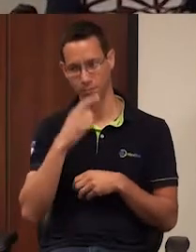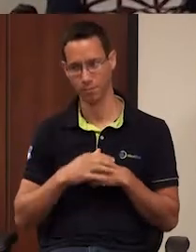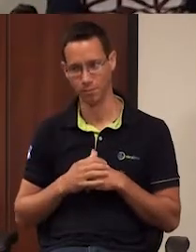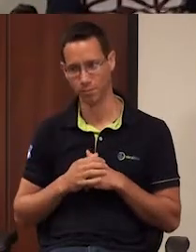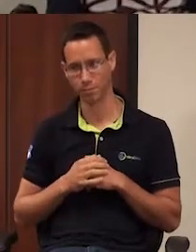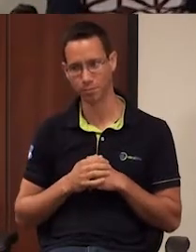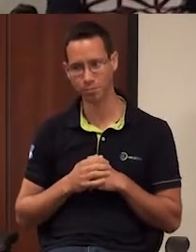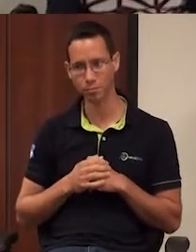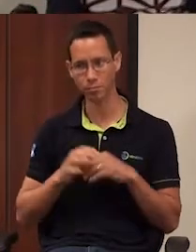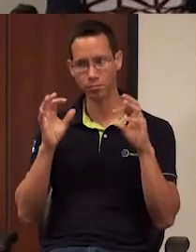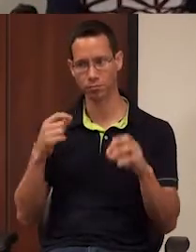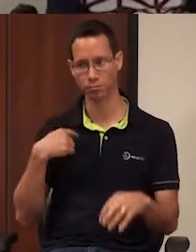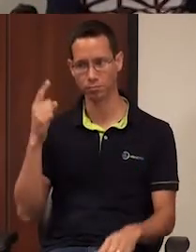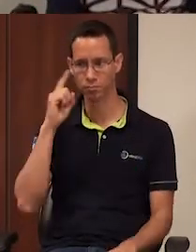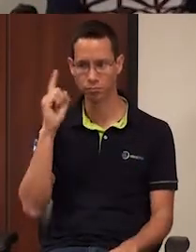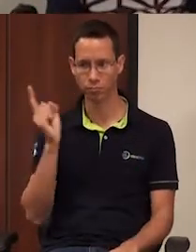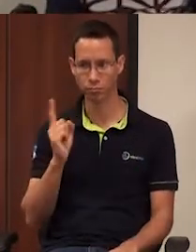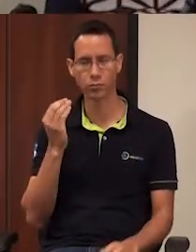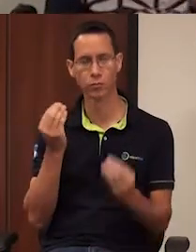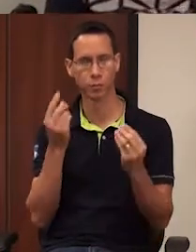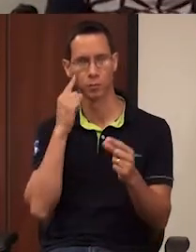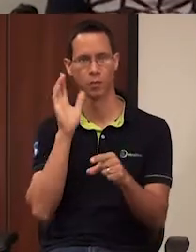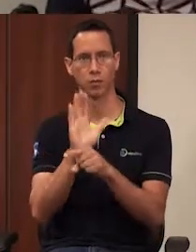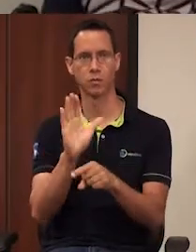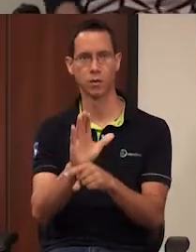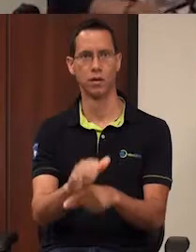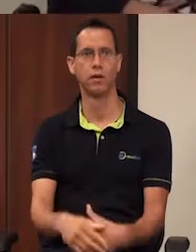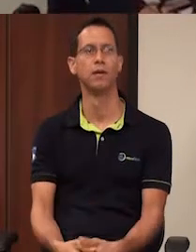Eu realmente não sei como ajudar.